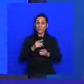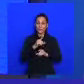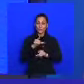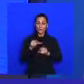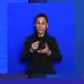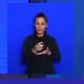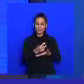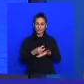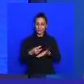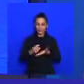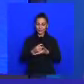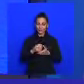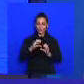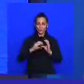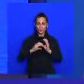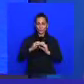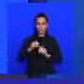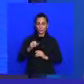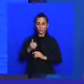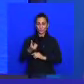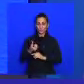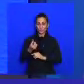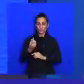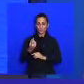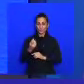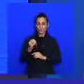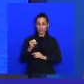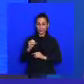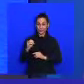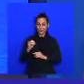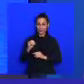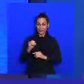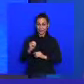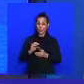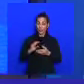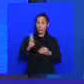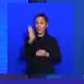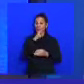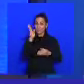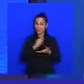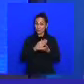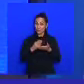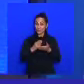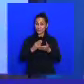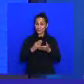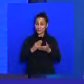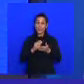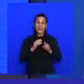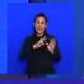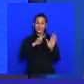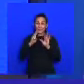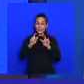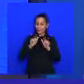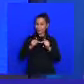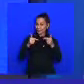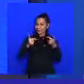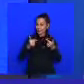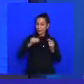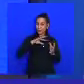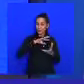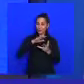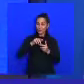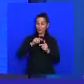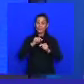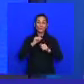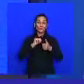o sorteio da Quina concurso 6.010 Olha o Brasil começou a semana com sorte na Copa do Mundo agora você